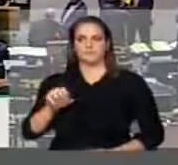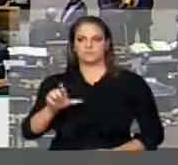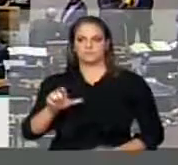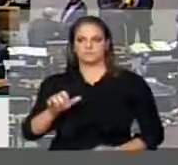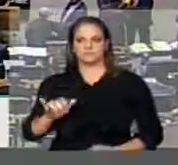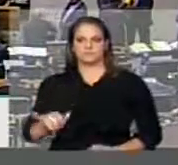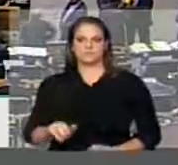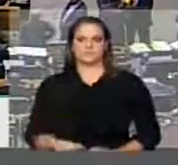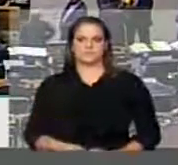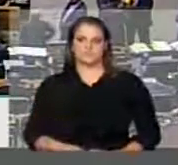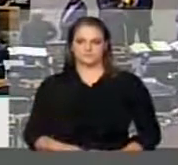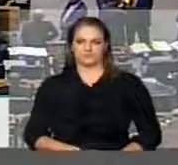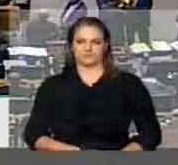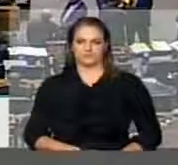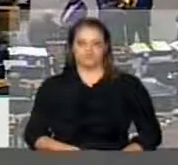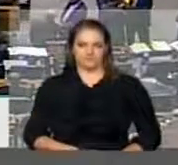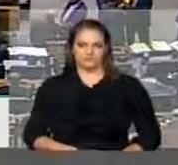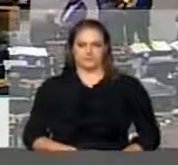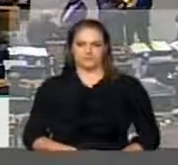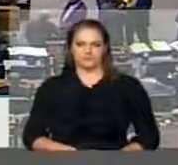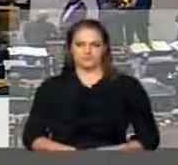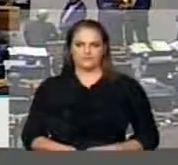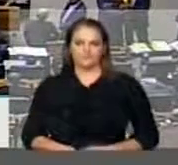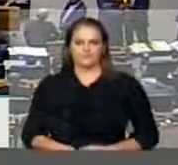sobre o processo de votação.